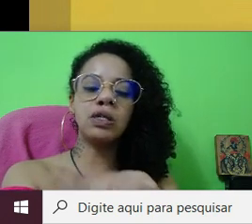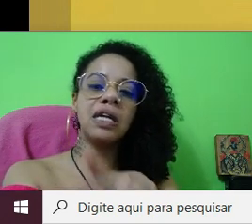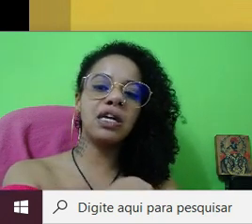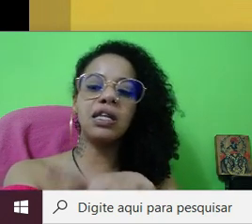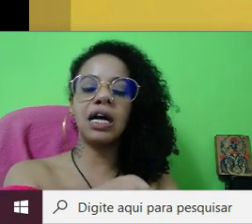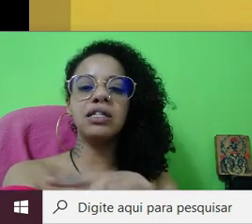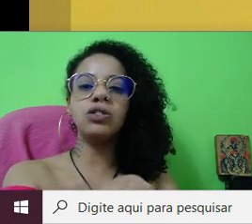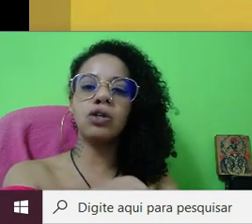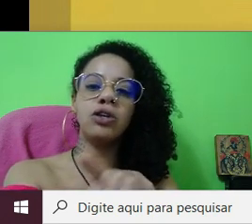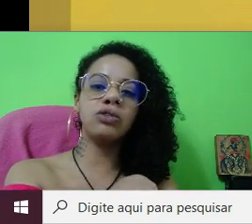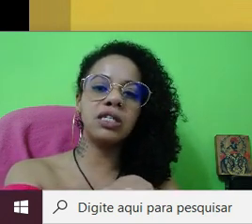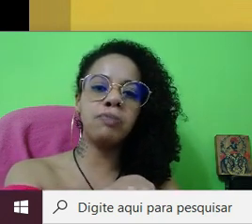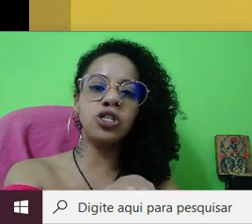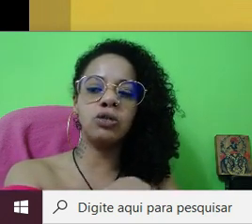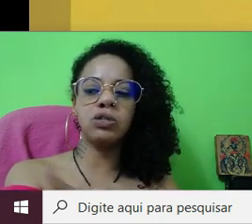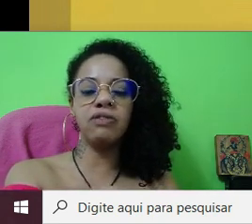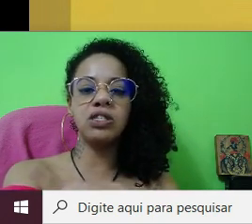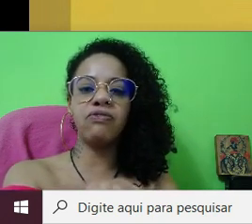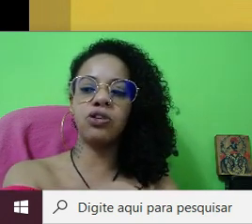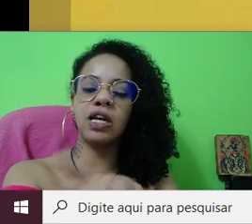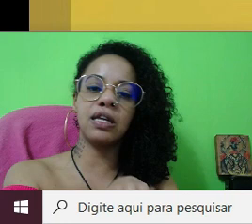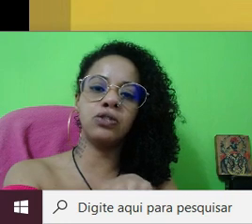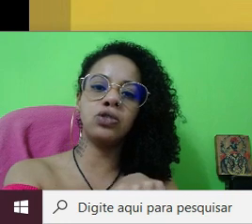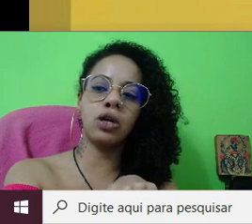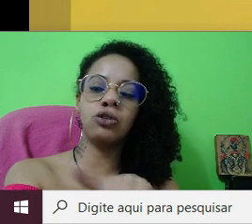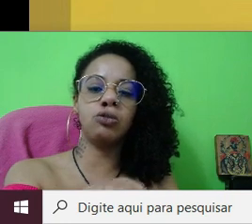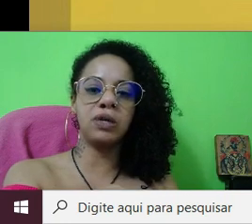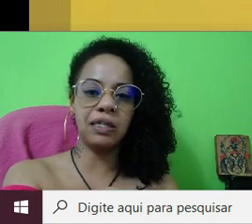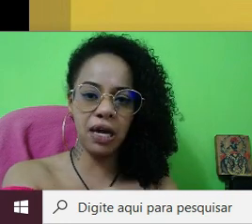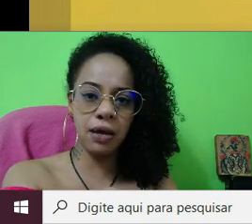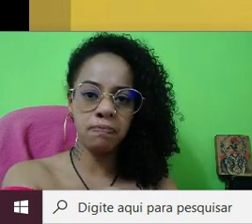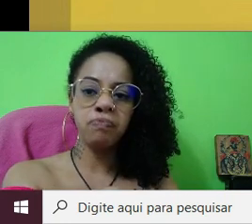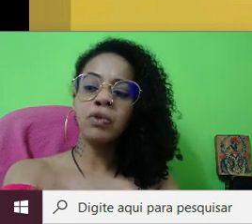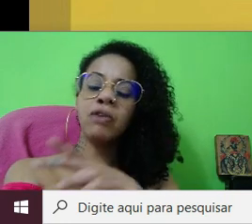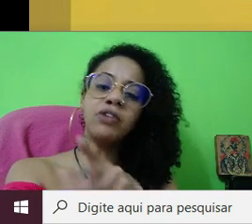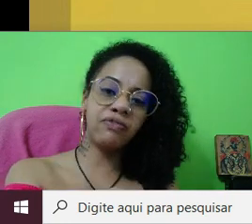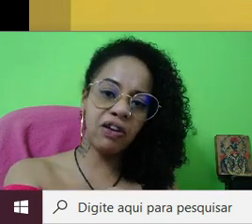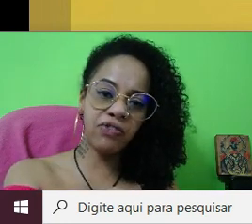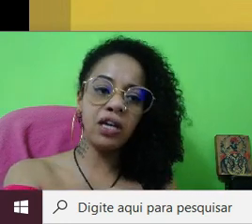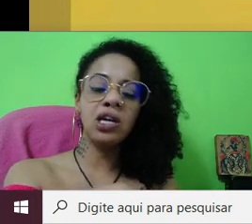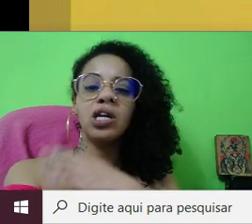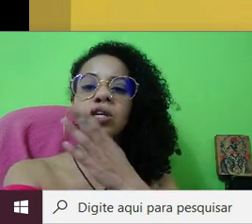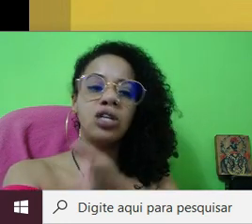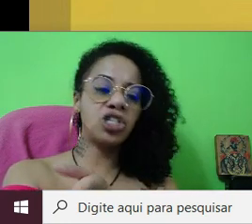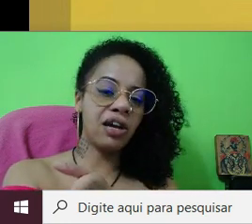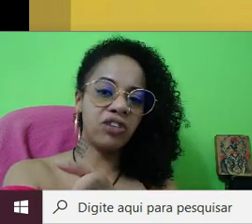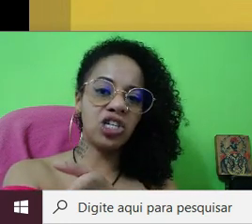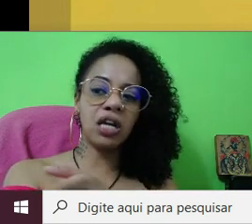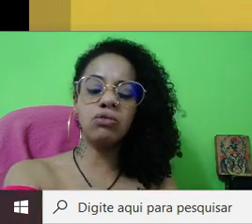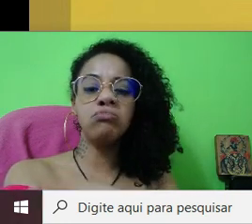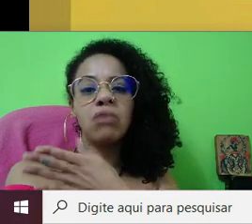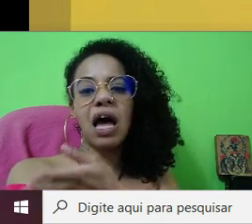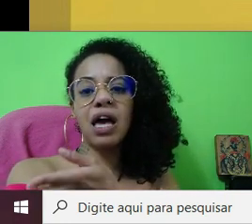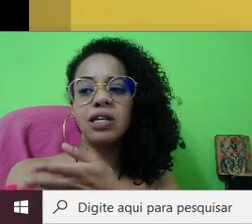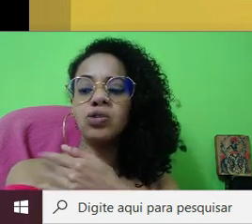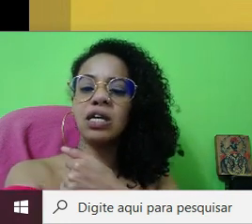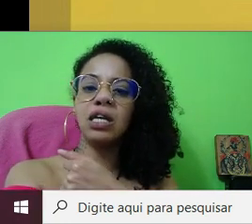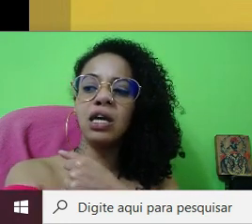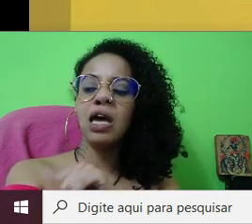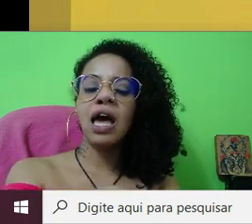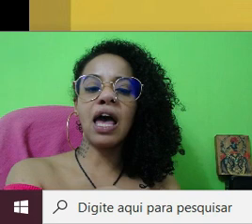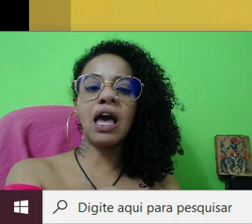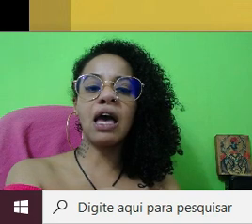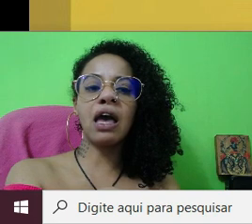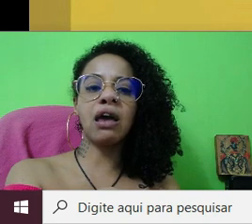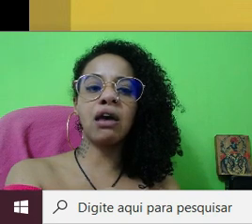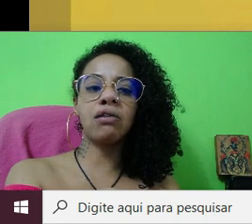acho que as pessoas têm que ir atrás do histórico desse partido se você for atrás do histórico Do PCB você vai ver que durante o lava jato a